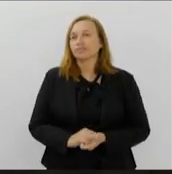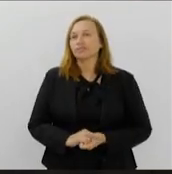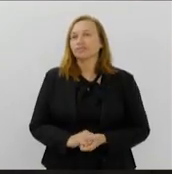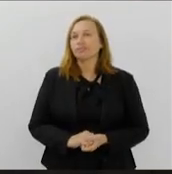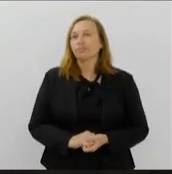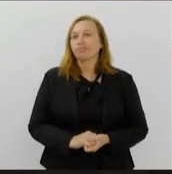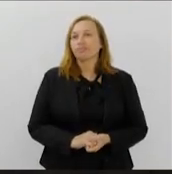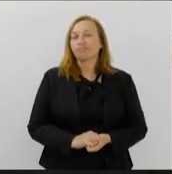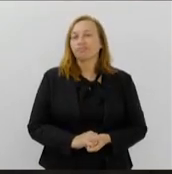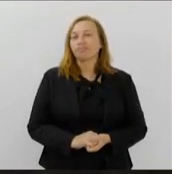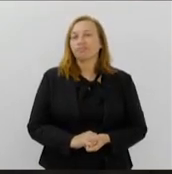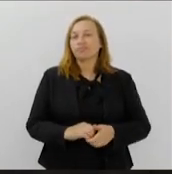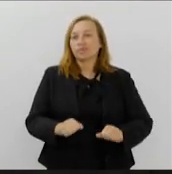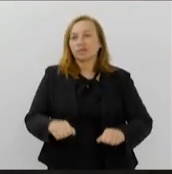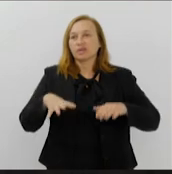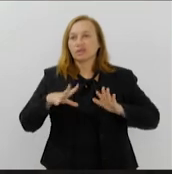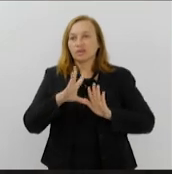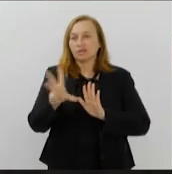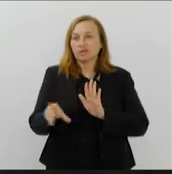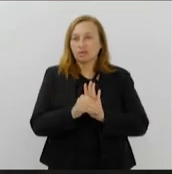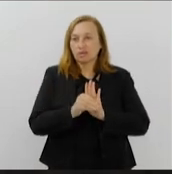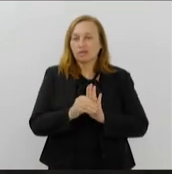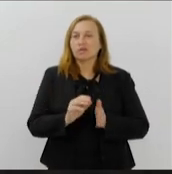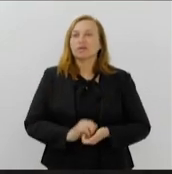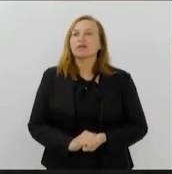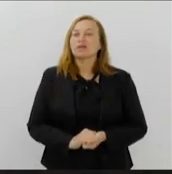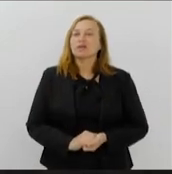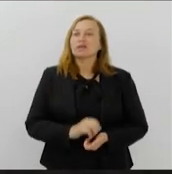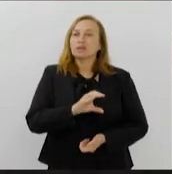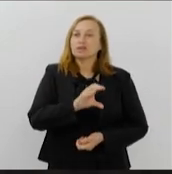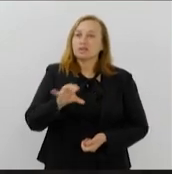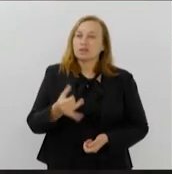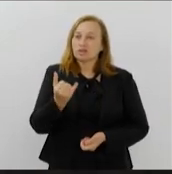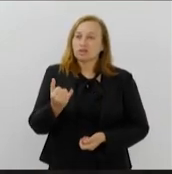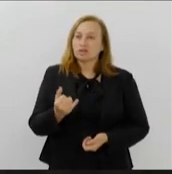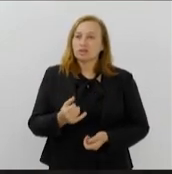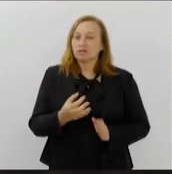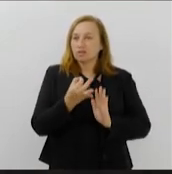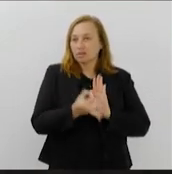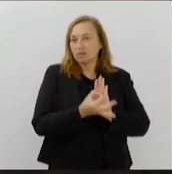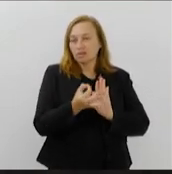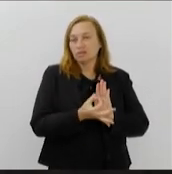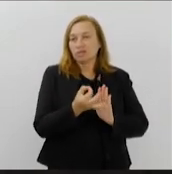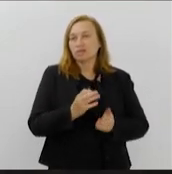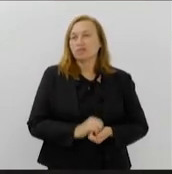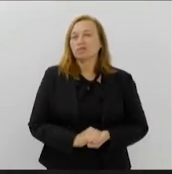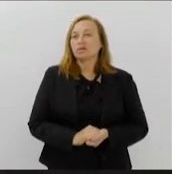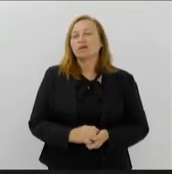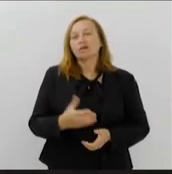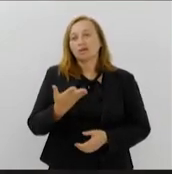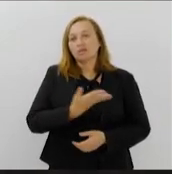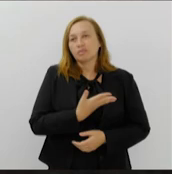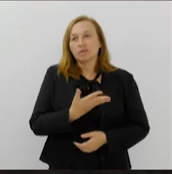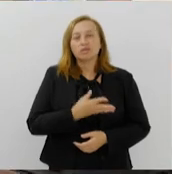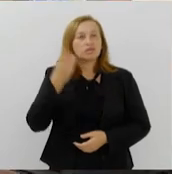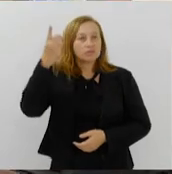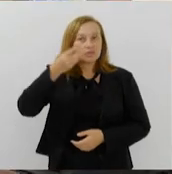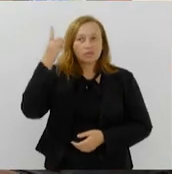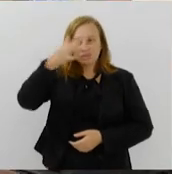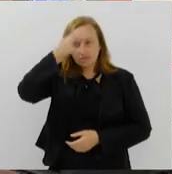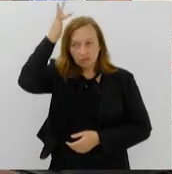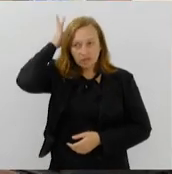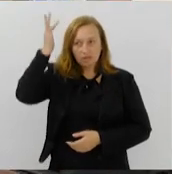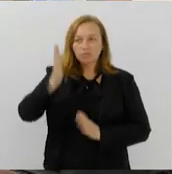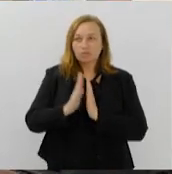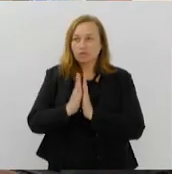Financeira e Controle, as emendas de plenário pela CCJ, para emitir o parecer, querido amigo deputado Fred Pacheco,